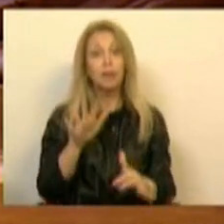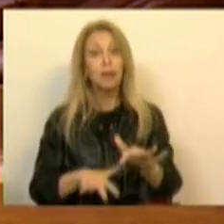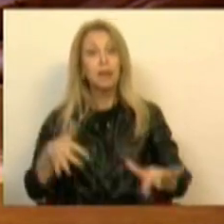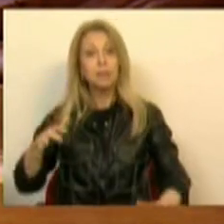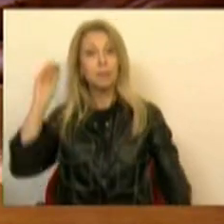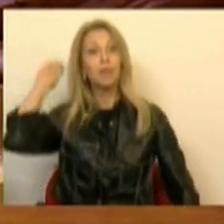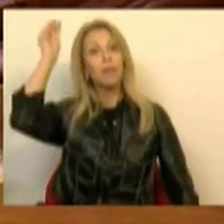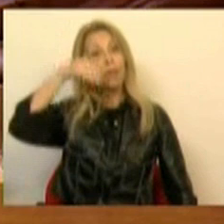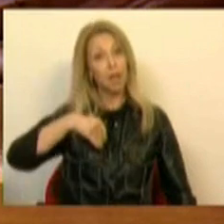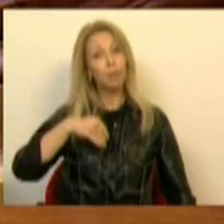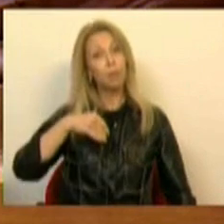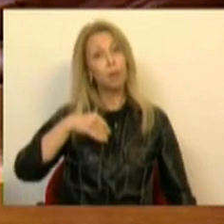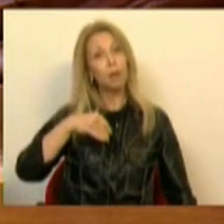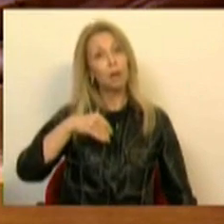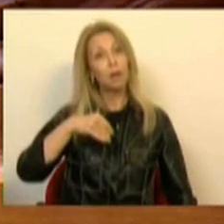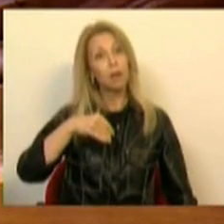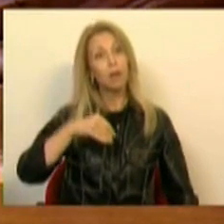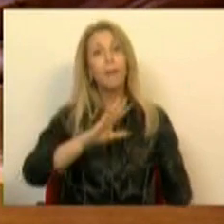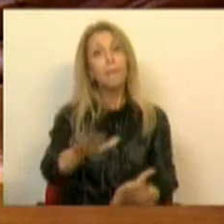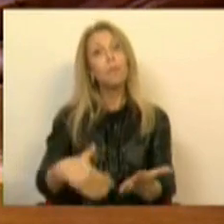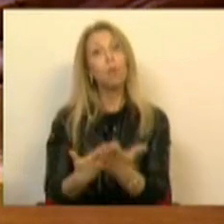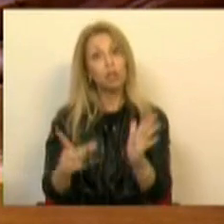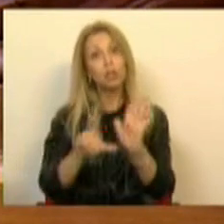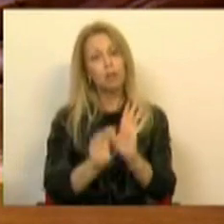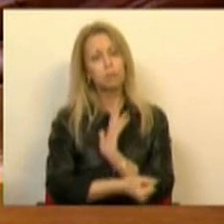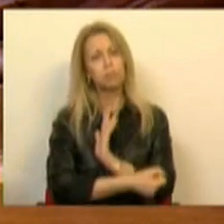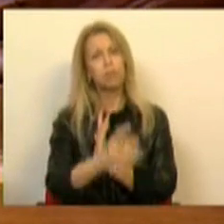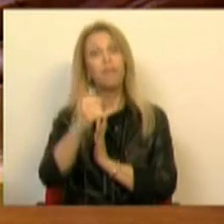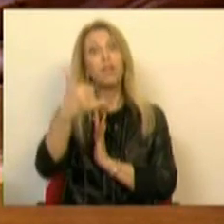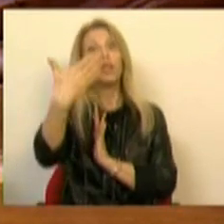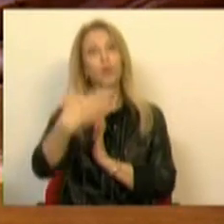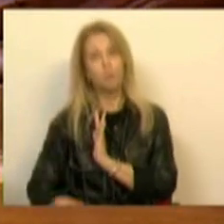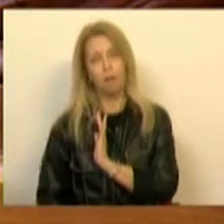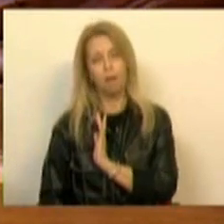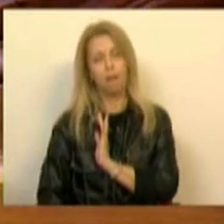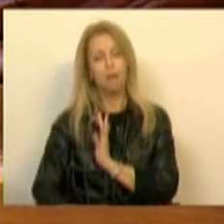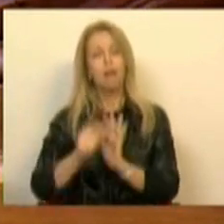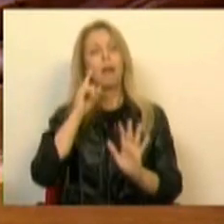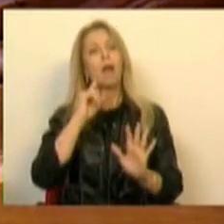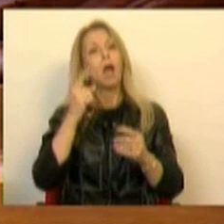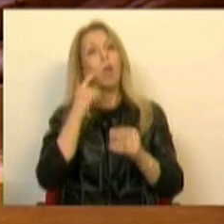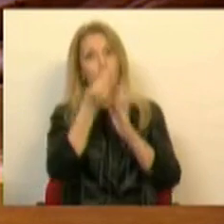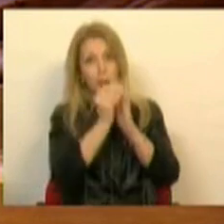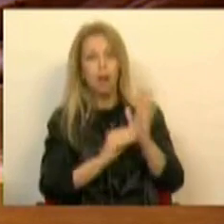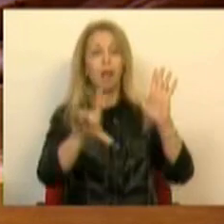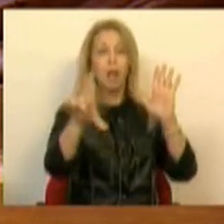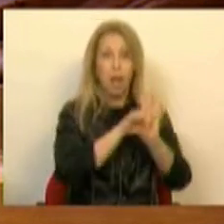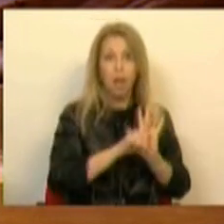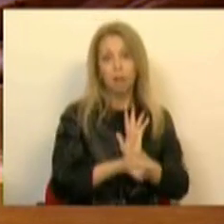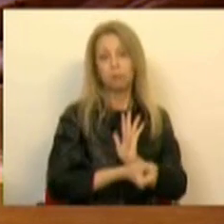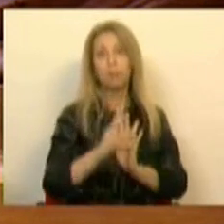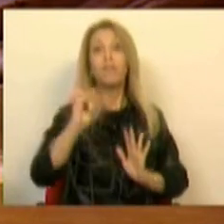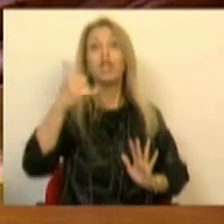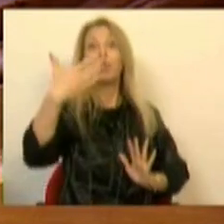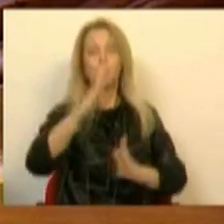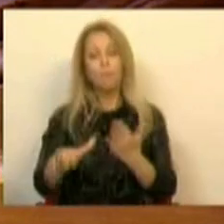Assembleia da República 21 propostas de lei, 21 atos legislativos da proposta deste